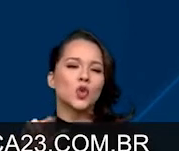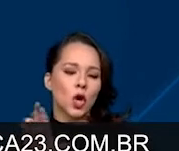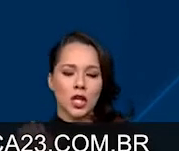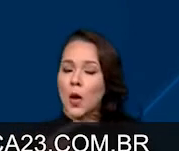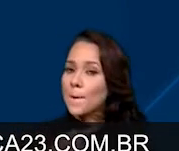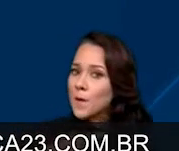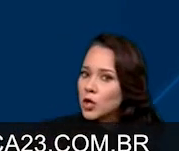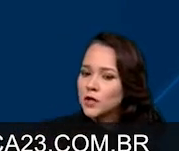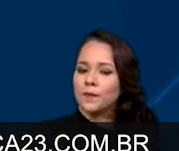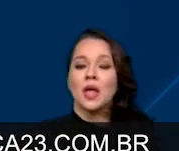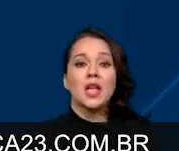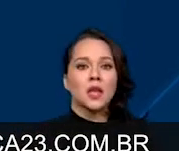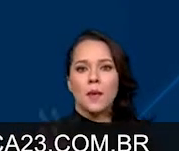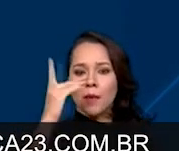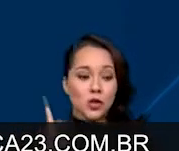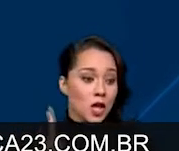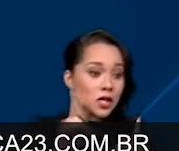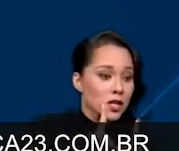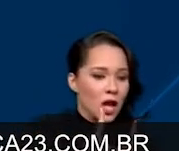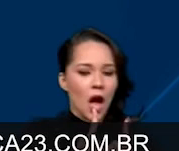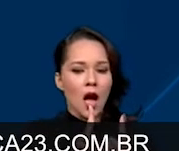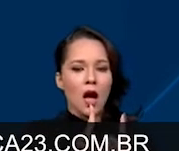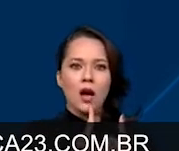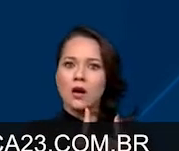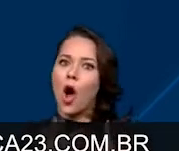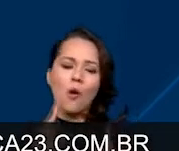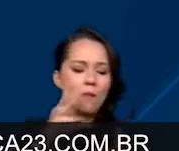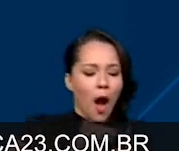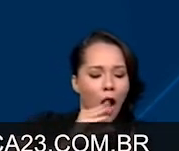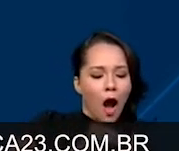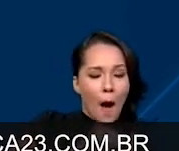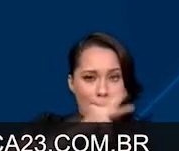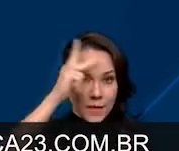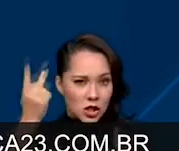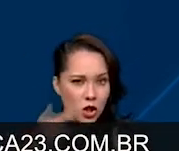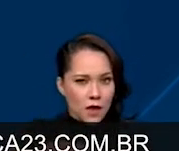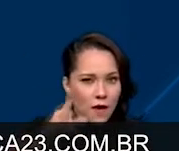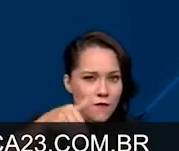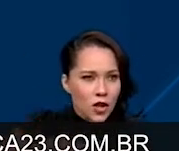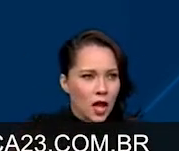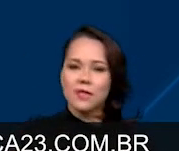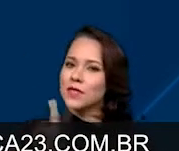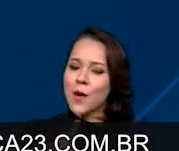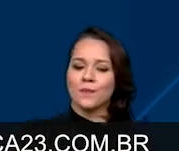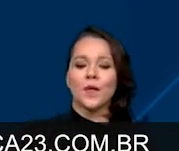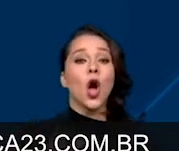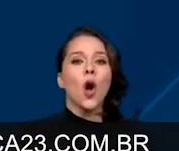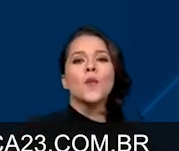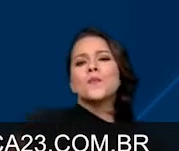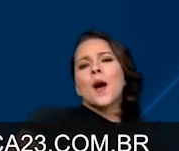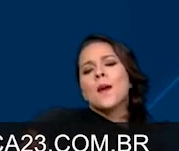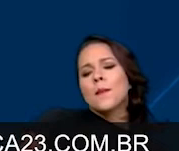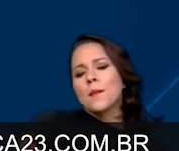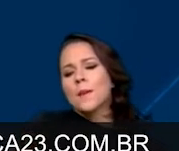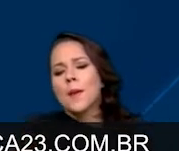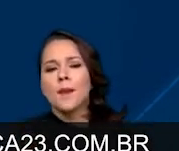proibido também abordar ou tentar persuadir as pessoas que estiverem indo votar, ou ainda distribuir